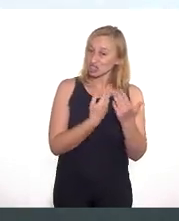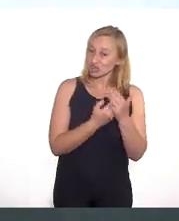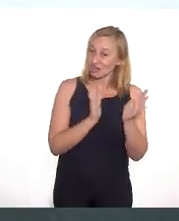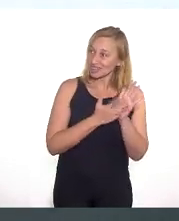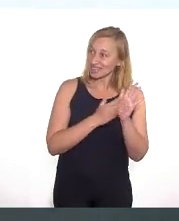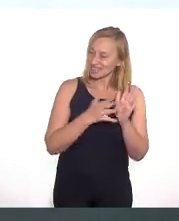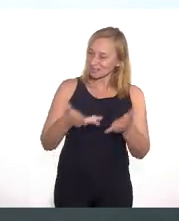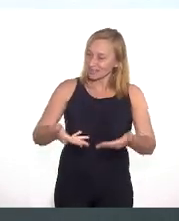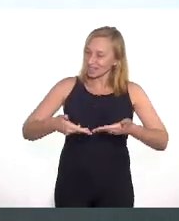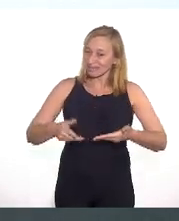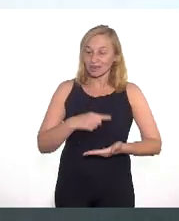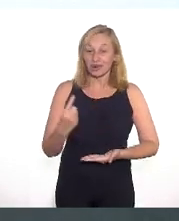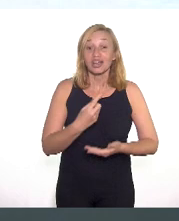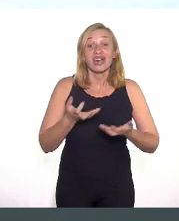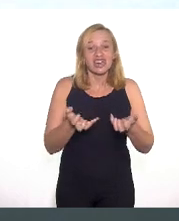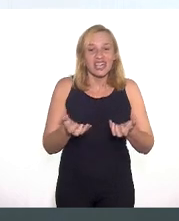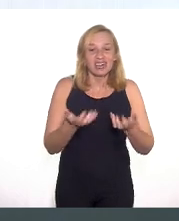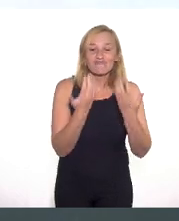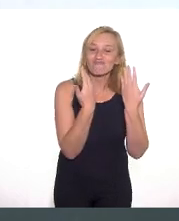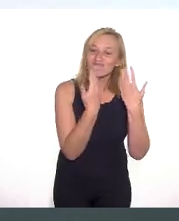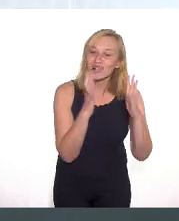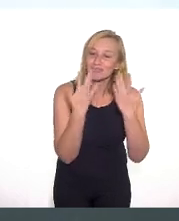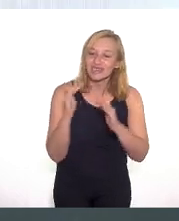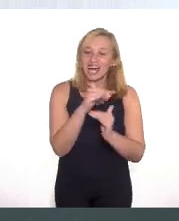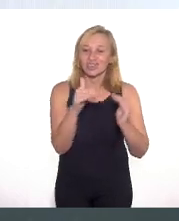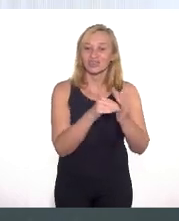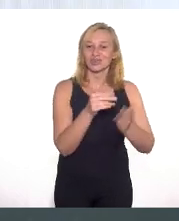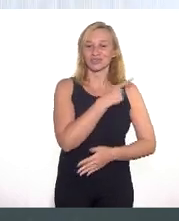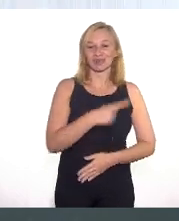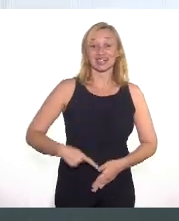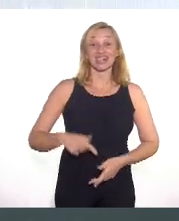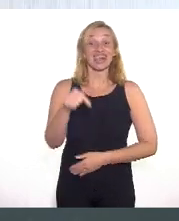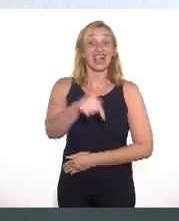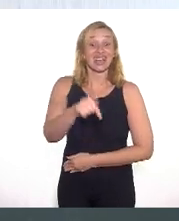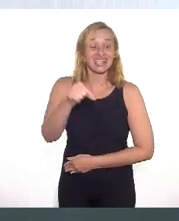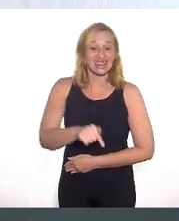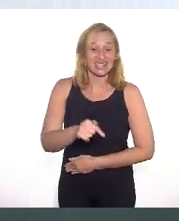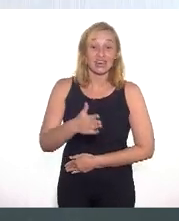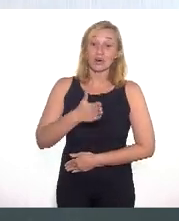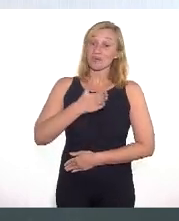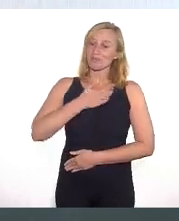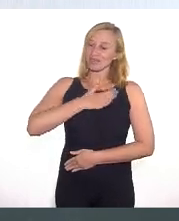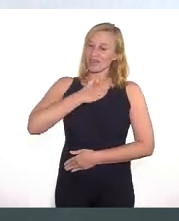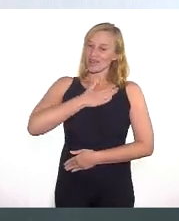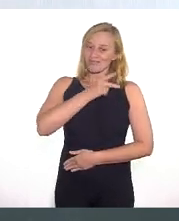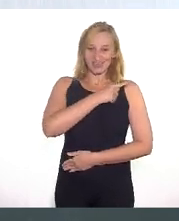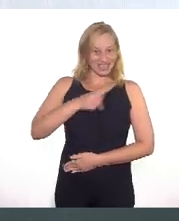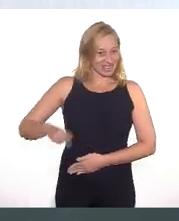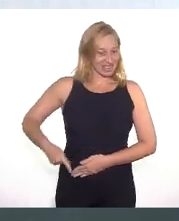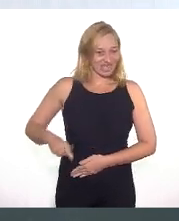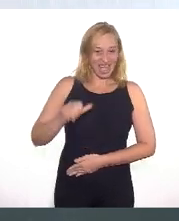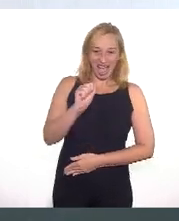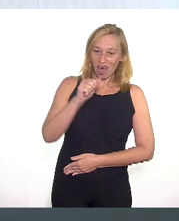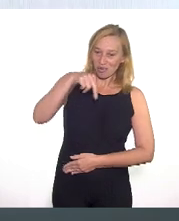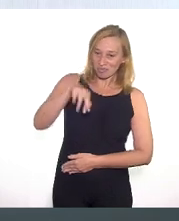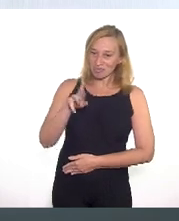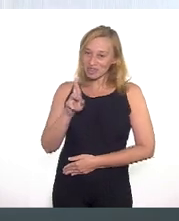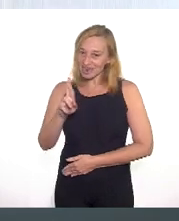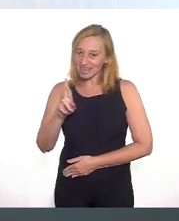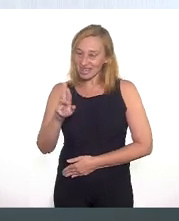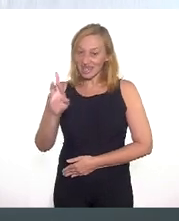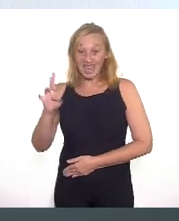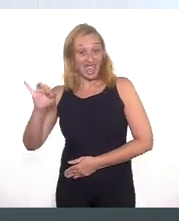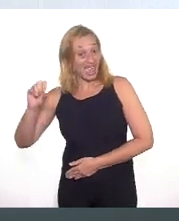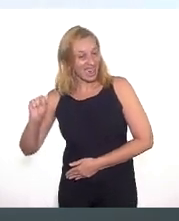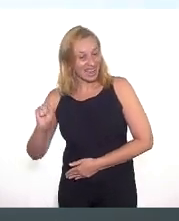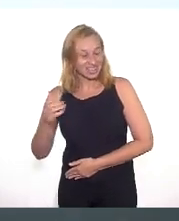recebendo. Mas eu quero saudar todos os presidentes aqui, na figura do meu presidente, Almir Reis,